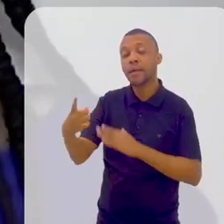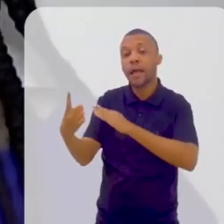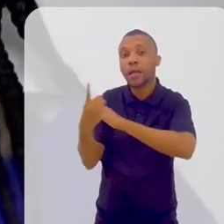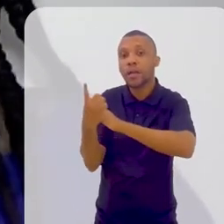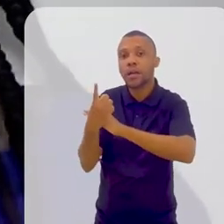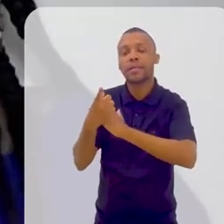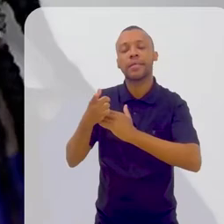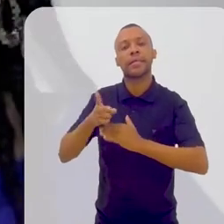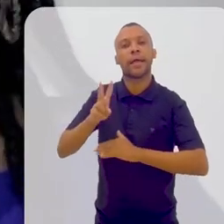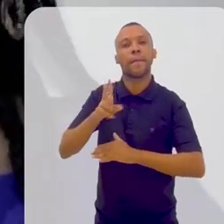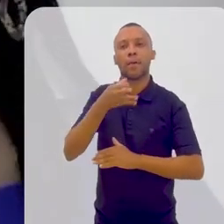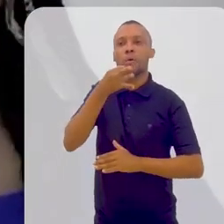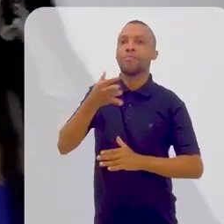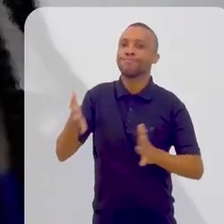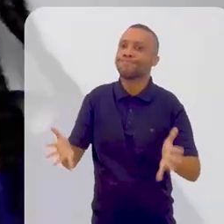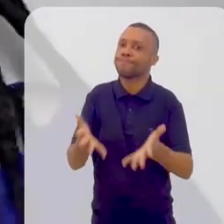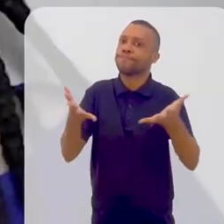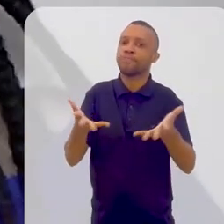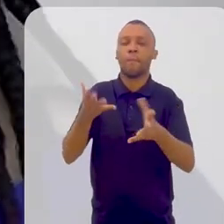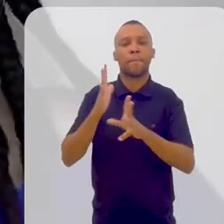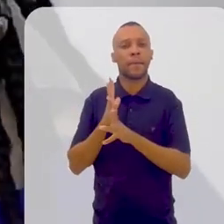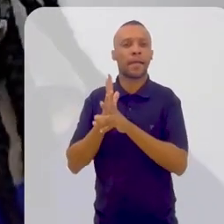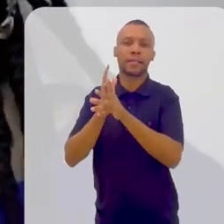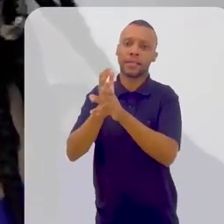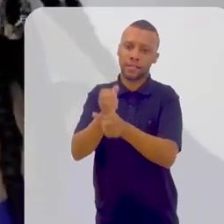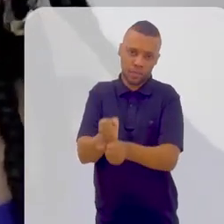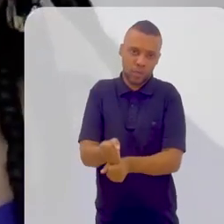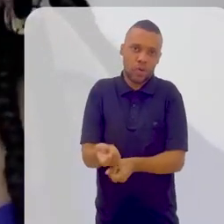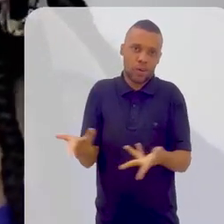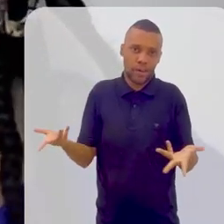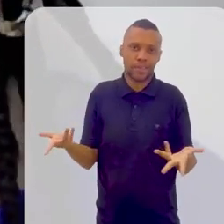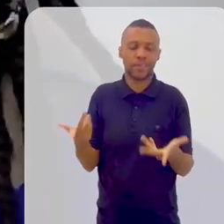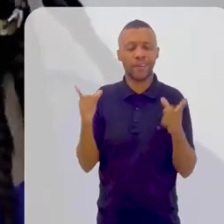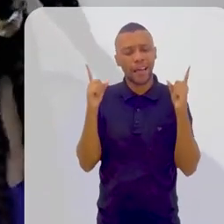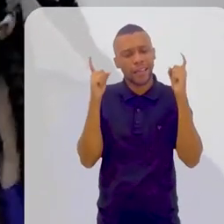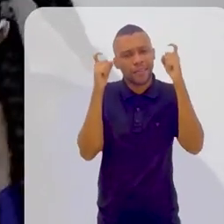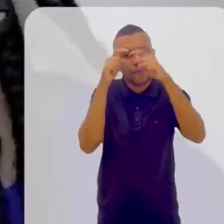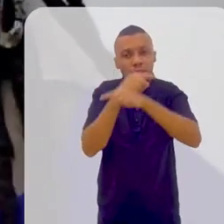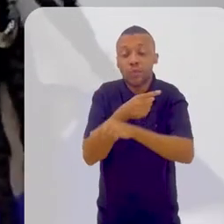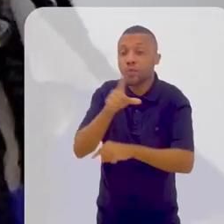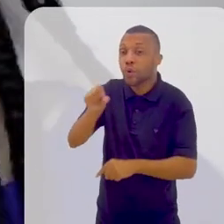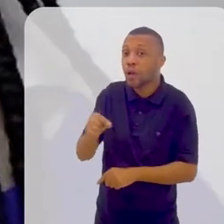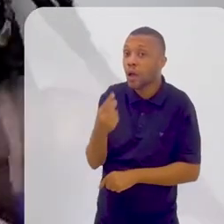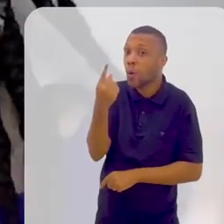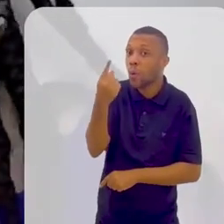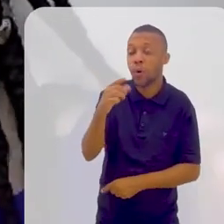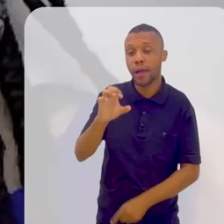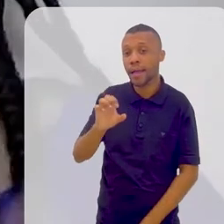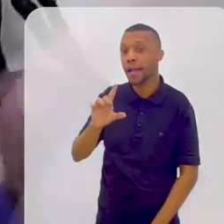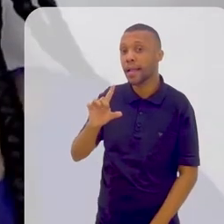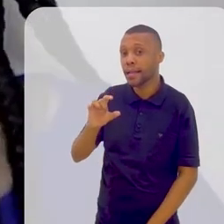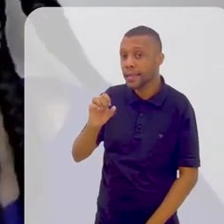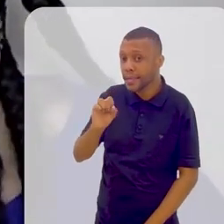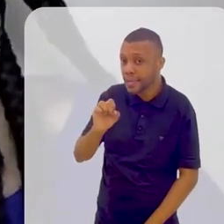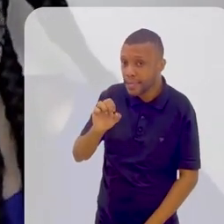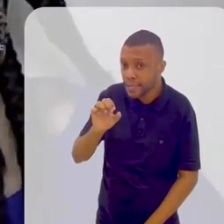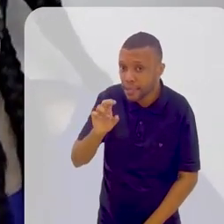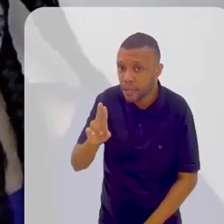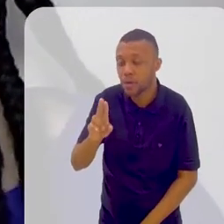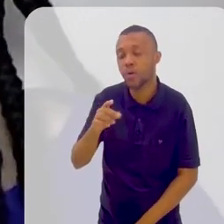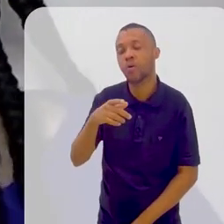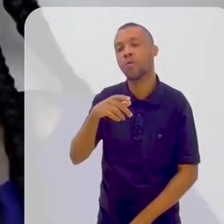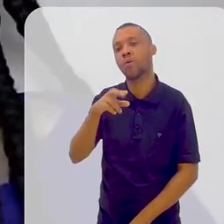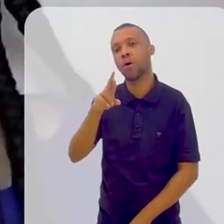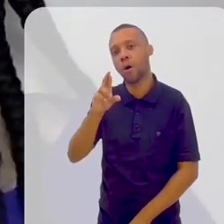que sempre engrandeceram muito a minha trajetória. Então é difícil destacar um ou outro. Elísio